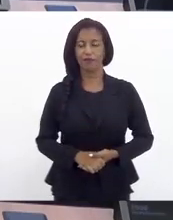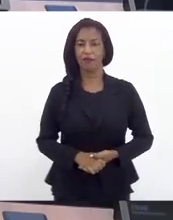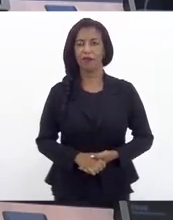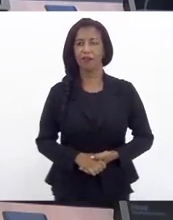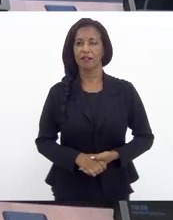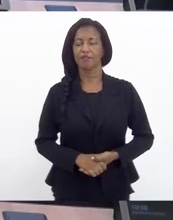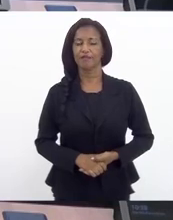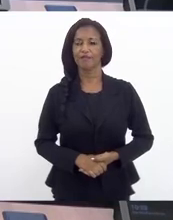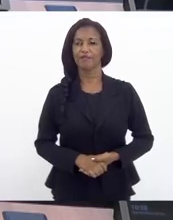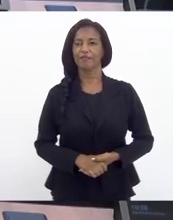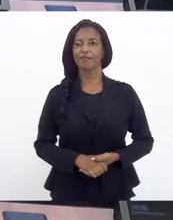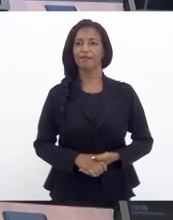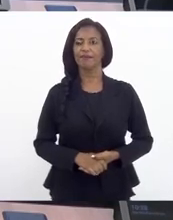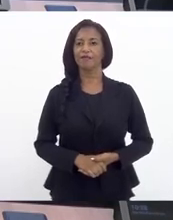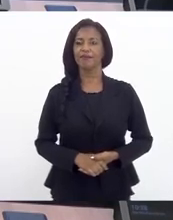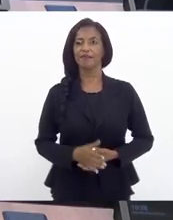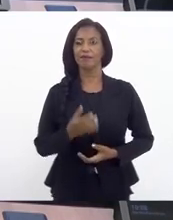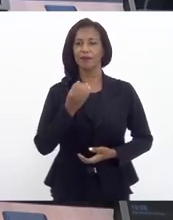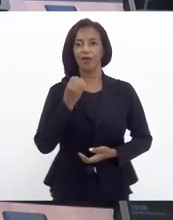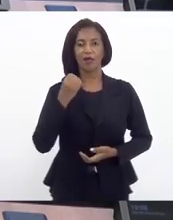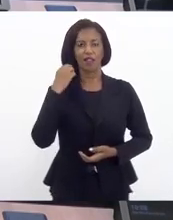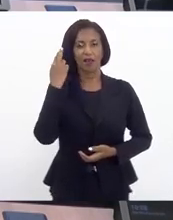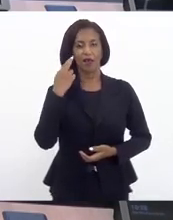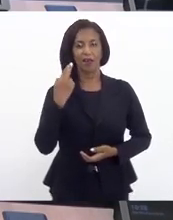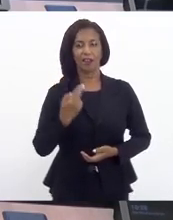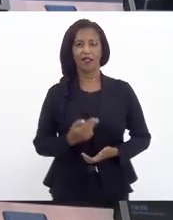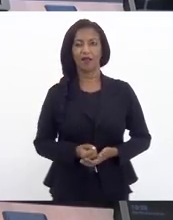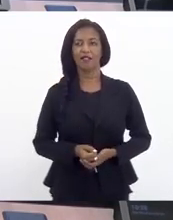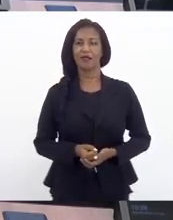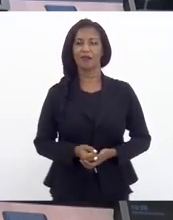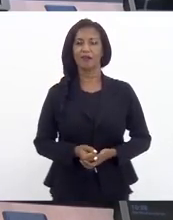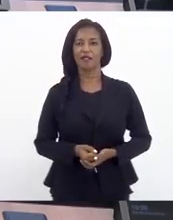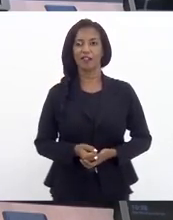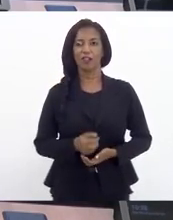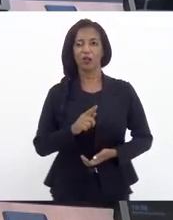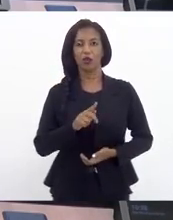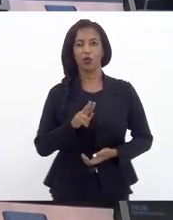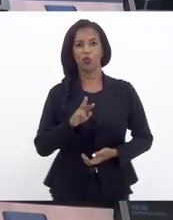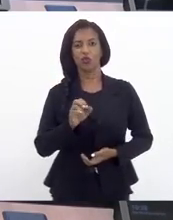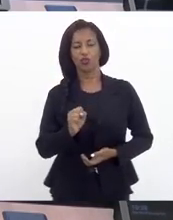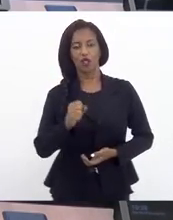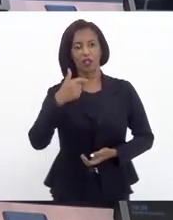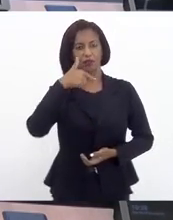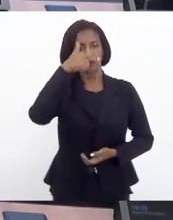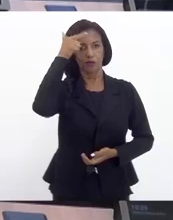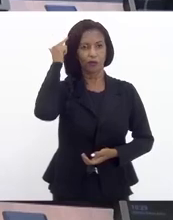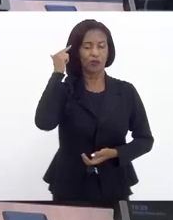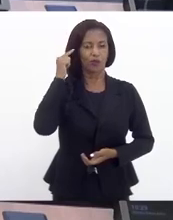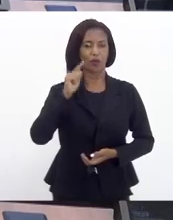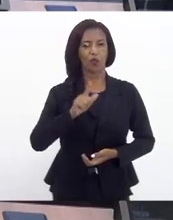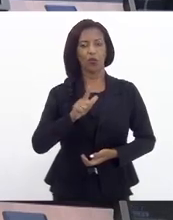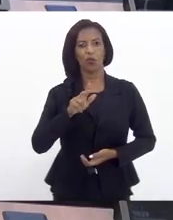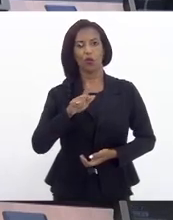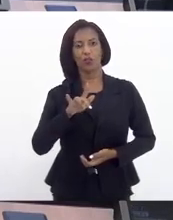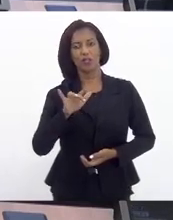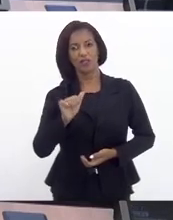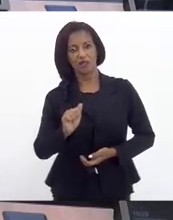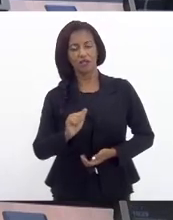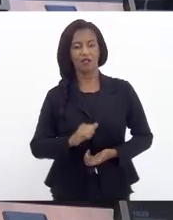Bom dia, deputada Renata, deputado Gustavo, deputado Luiz, deputado Alucinha,